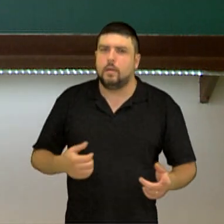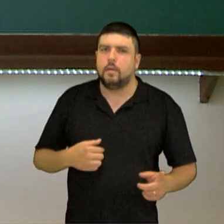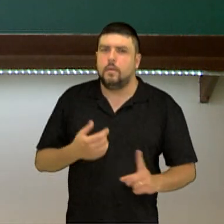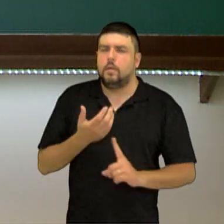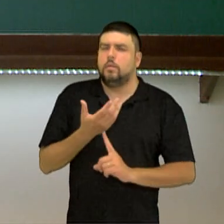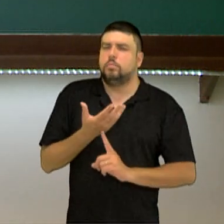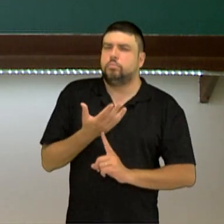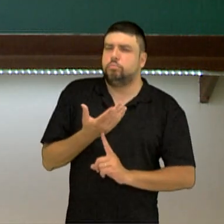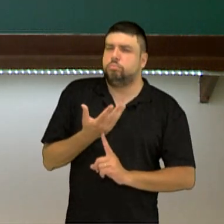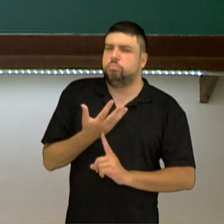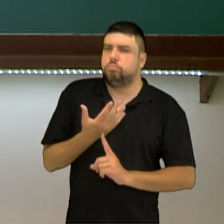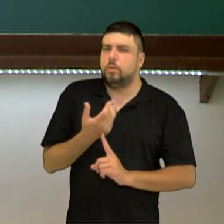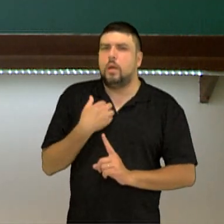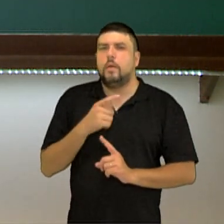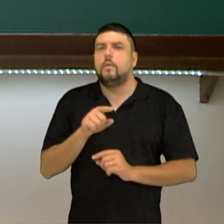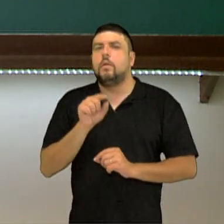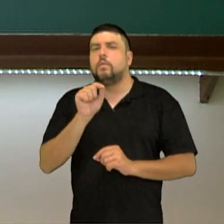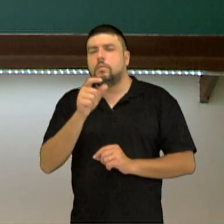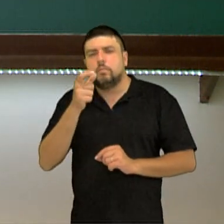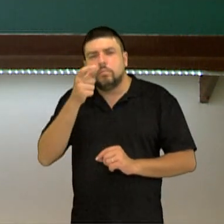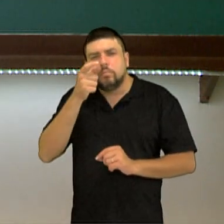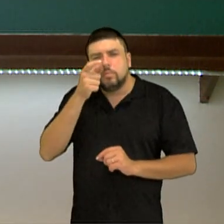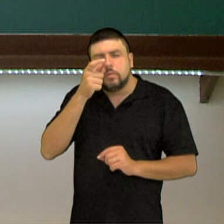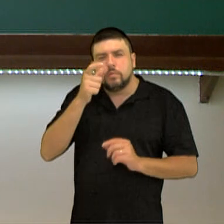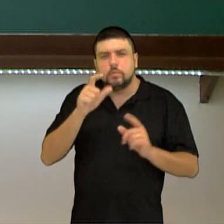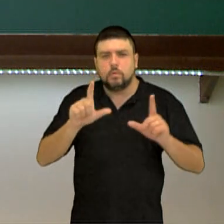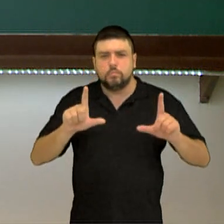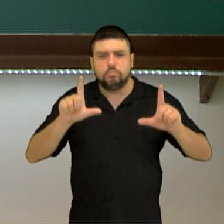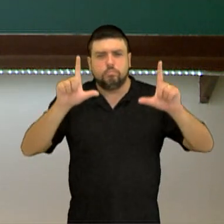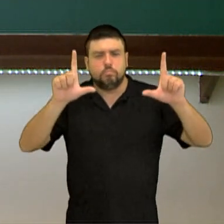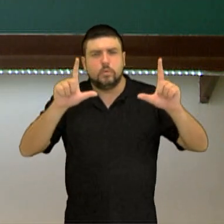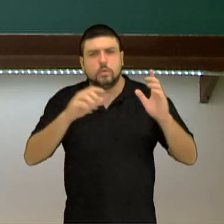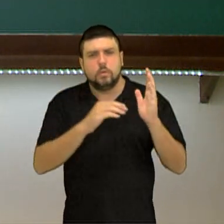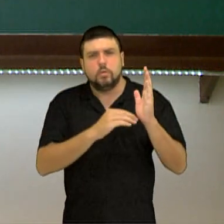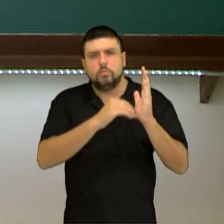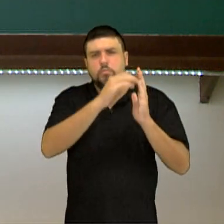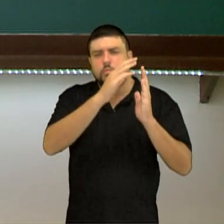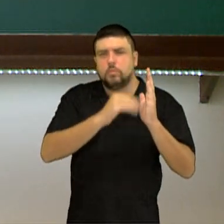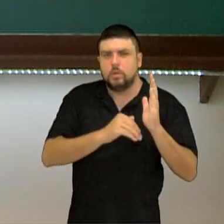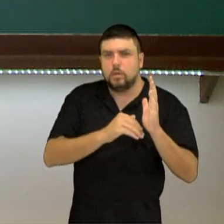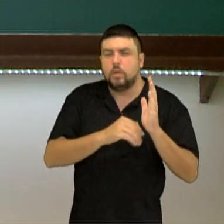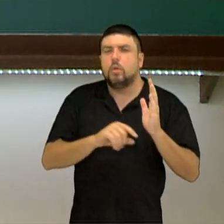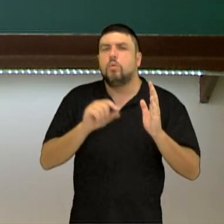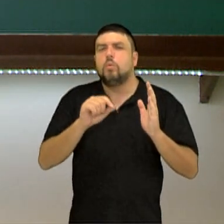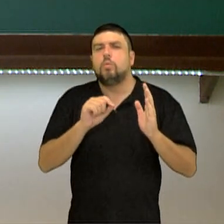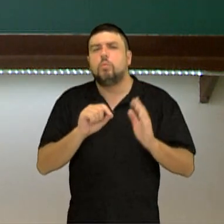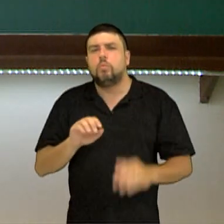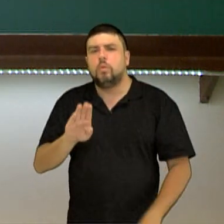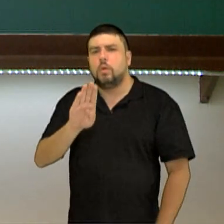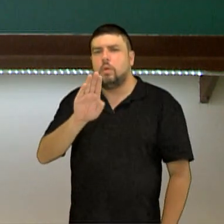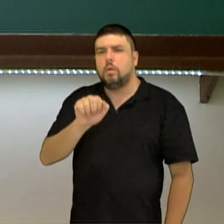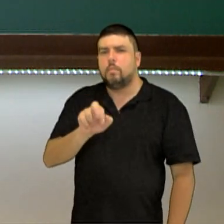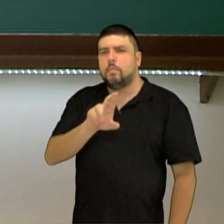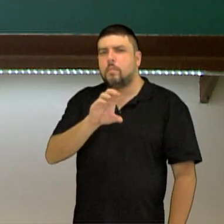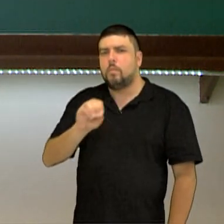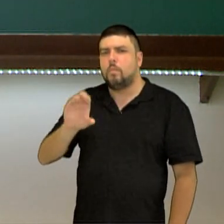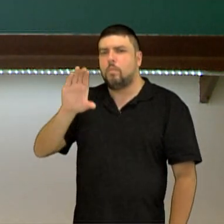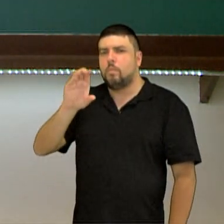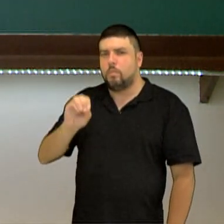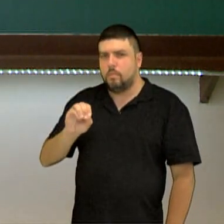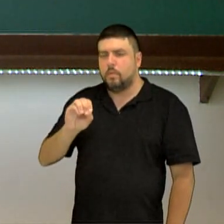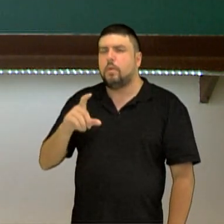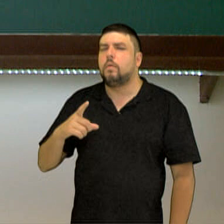comum você ver muitas obras do período barroco, principalmente, que tem